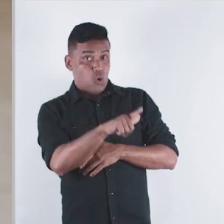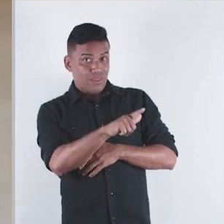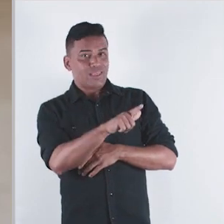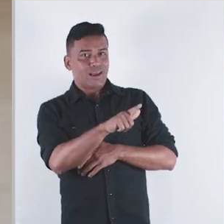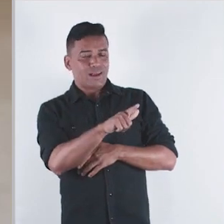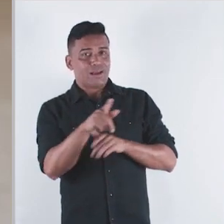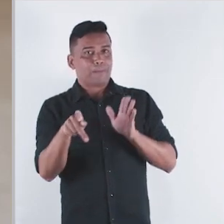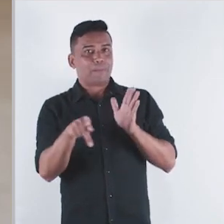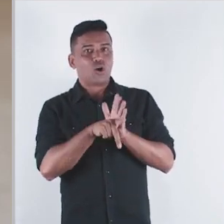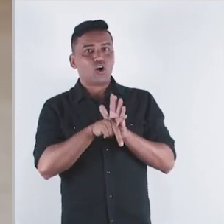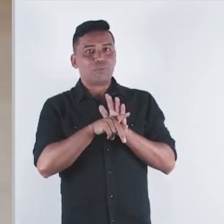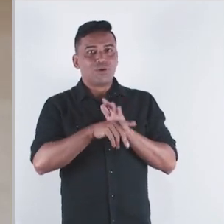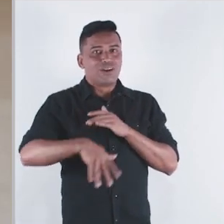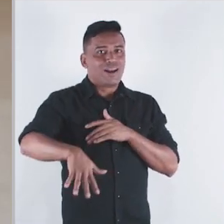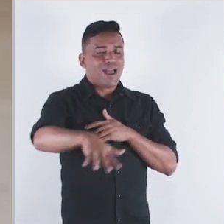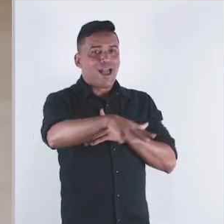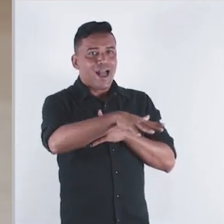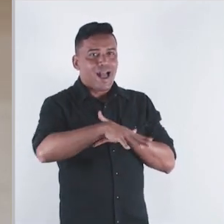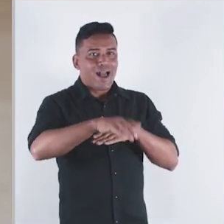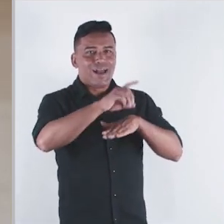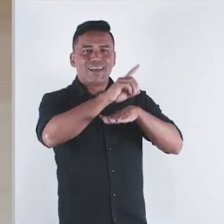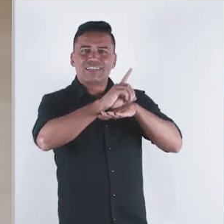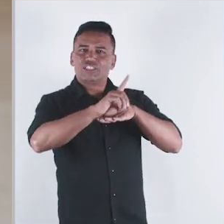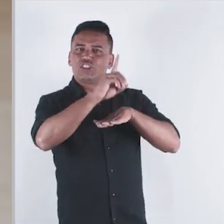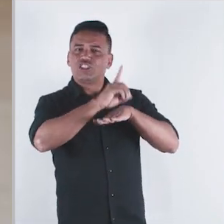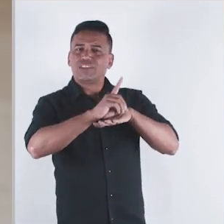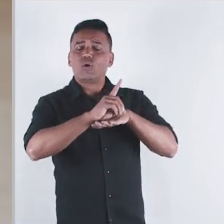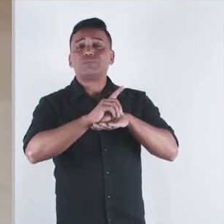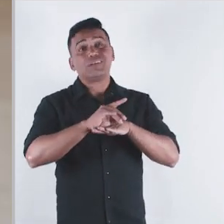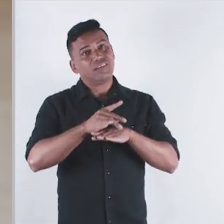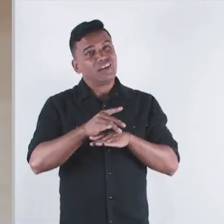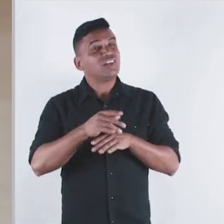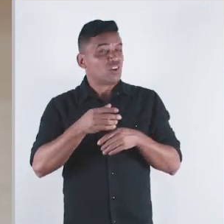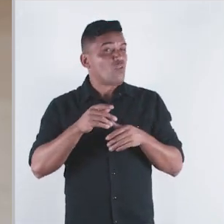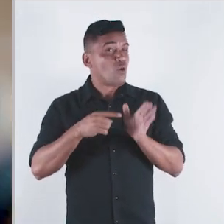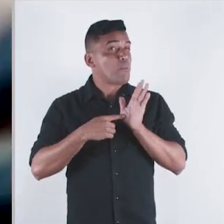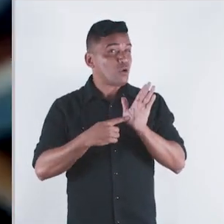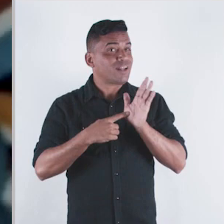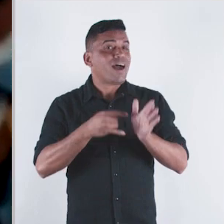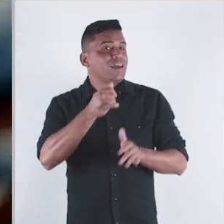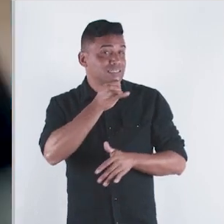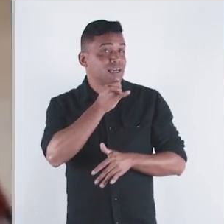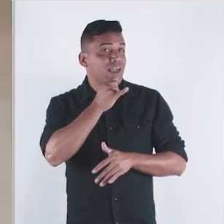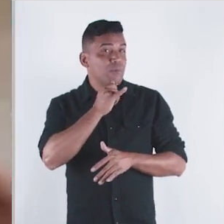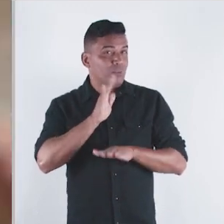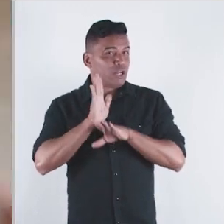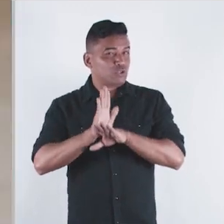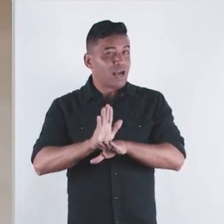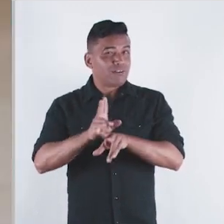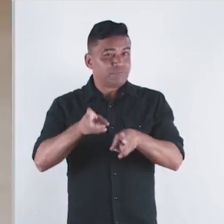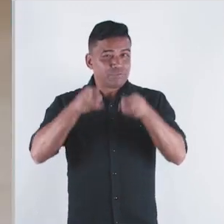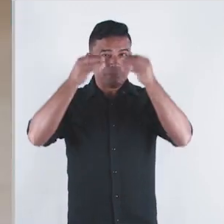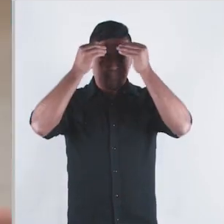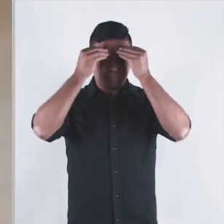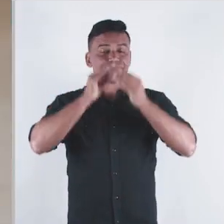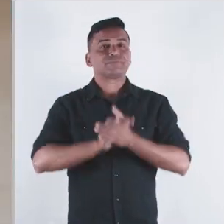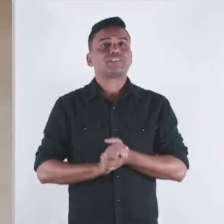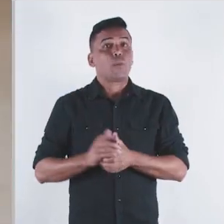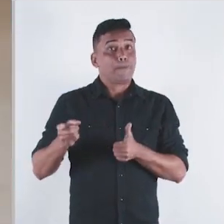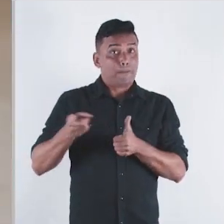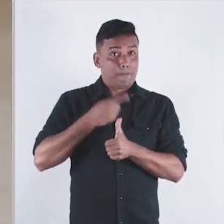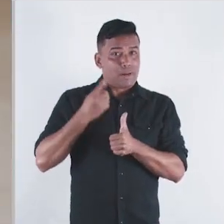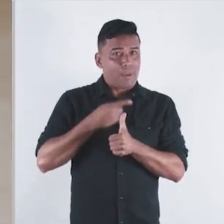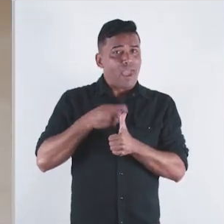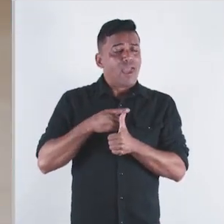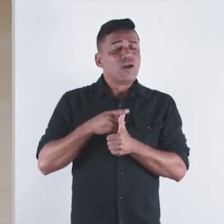meio digital. Acho que se eu der um exemplo fica mais tranquilo, né? Então, no primeiro caso, nós